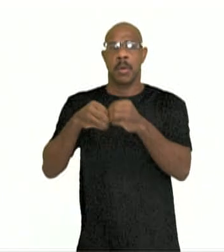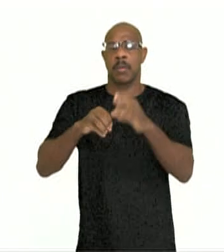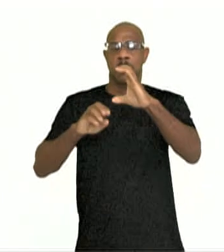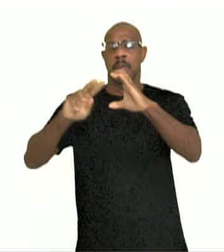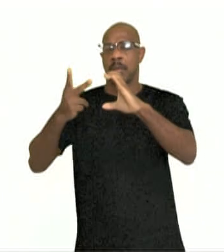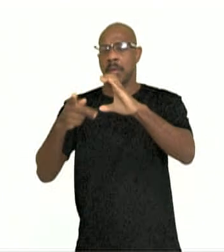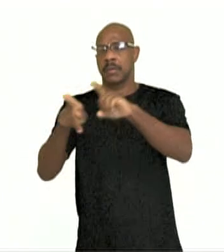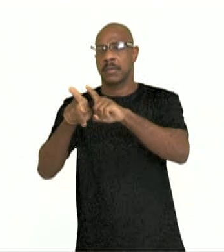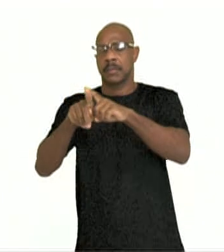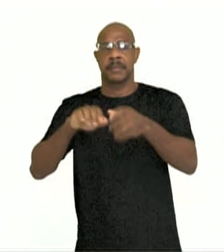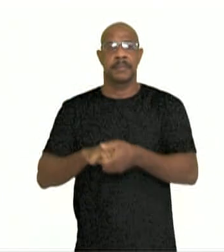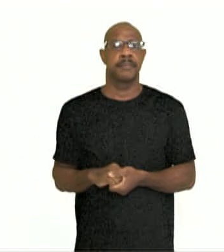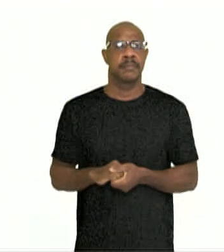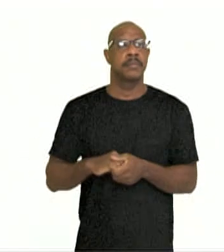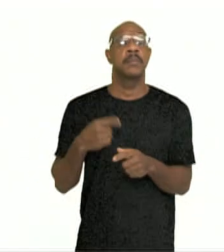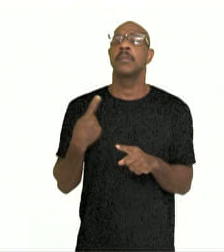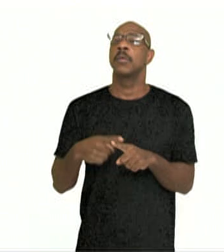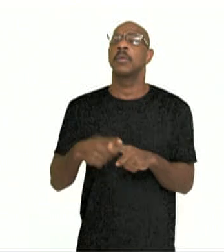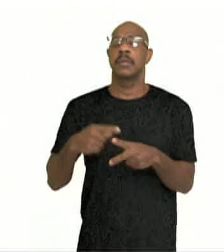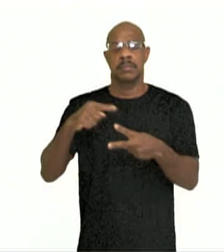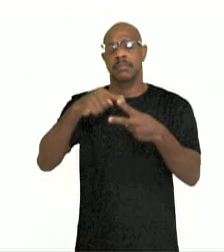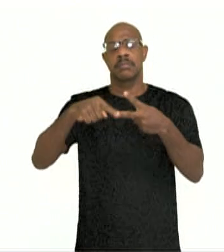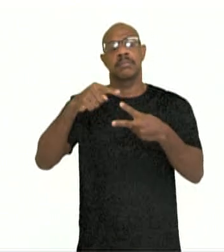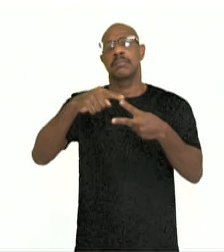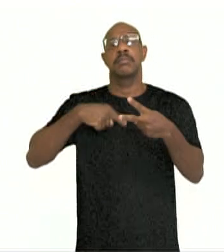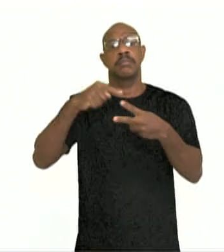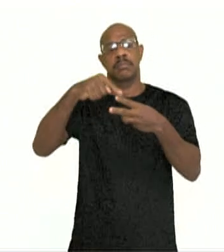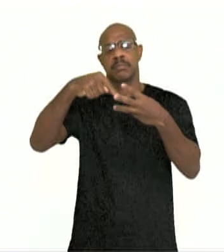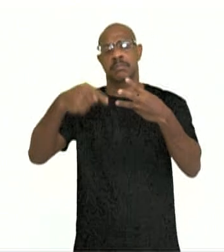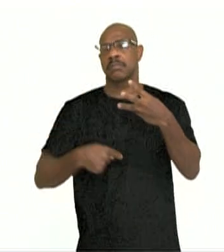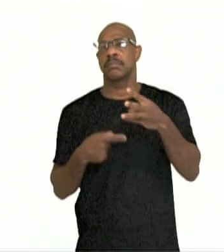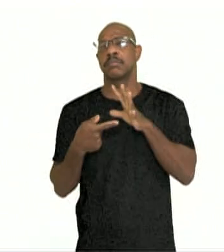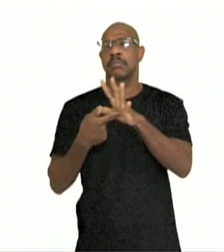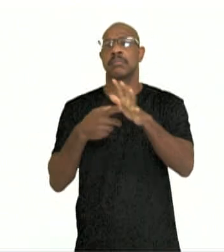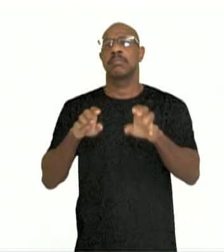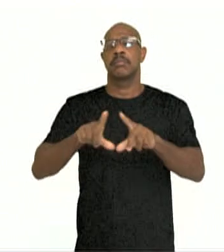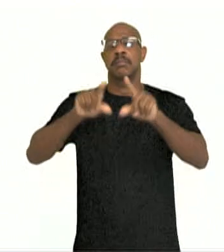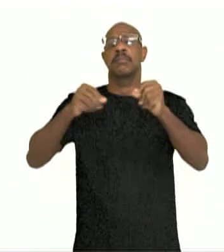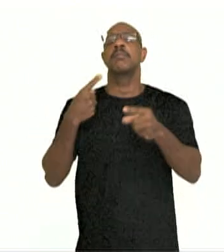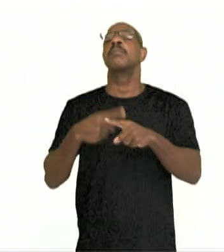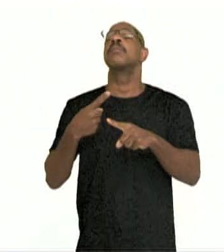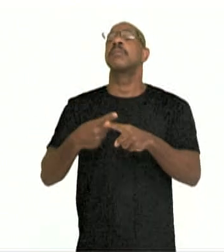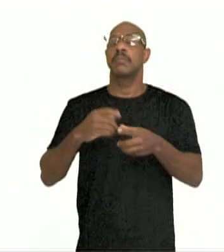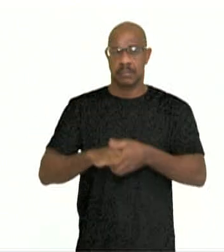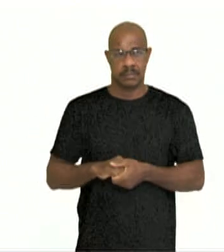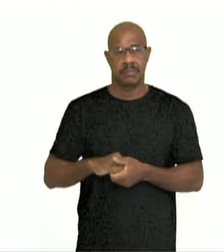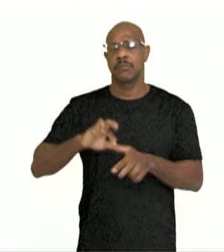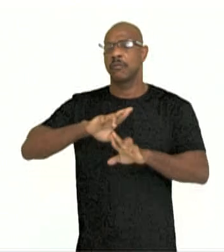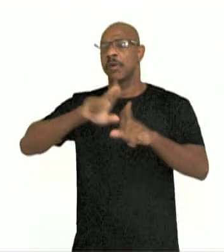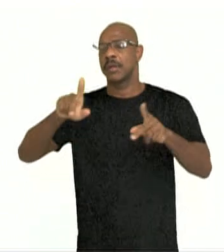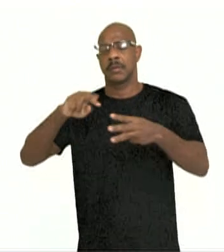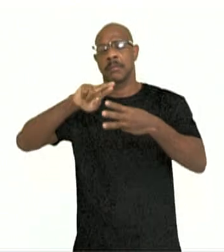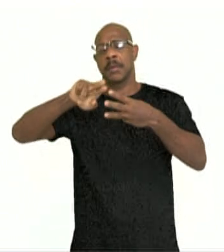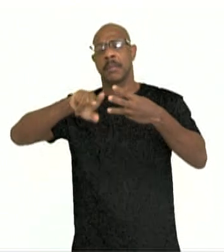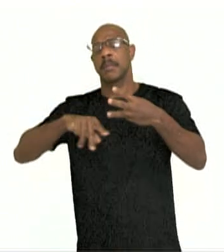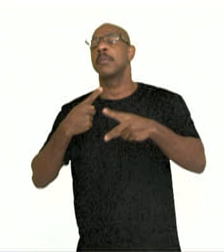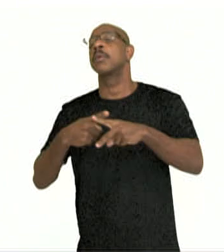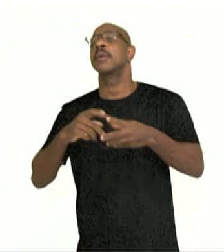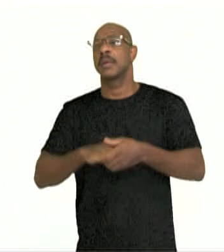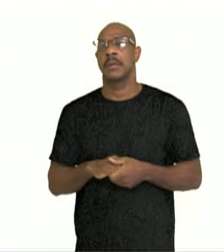correspondente. Professor, por que nós temos essas fórmulas, essas representações? Porque a química, ela é uma